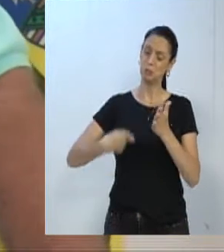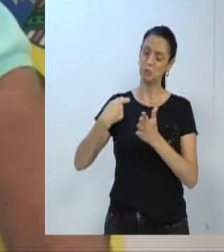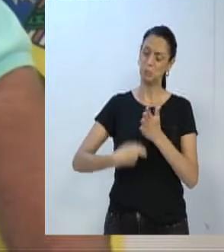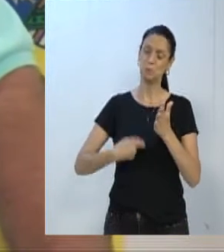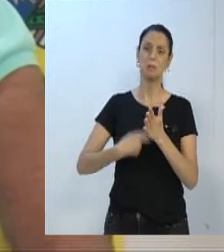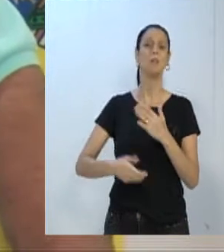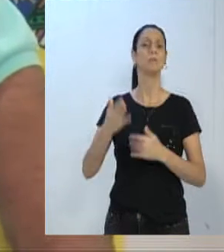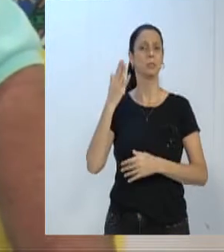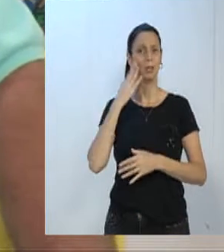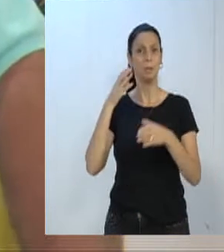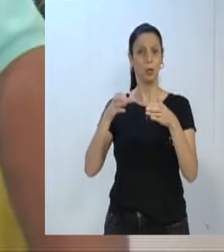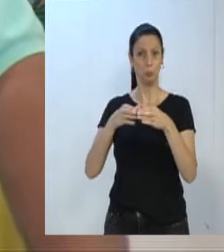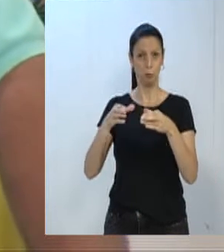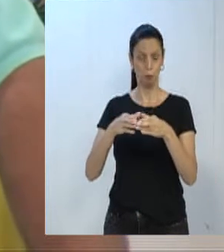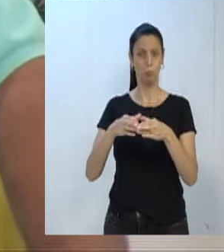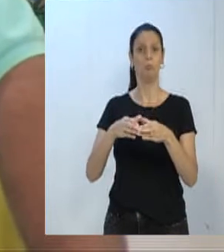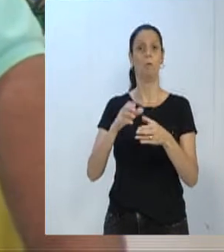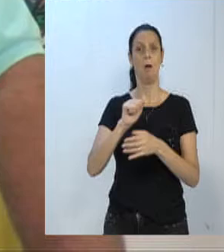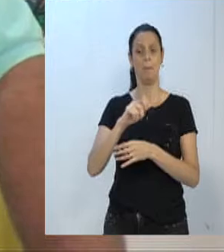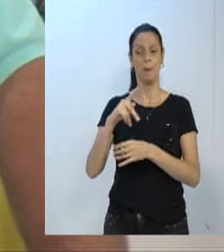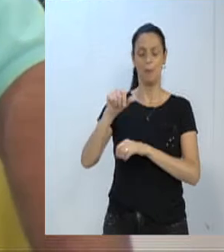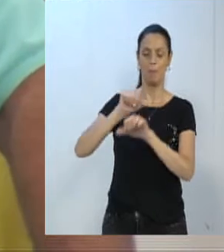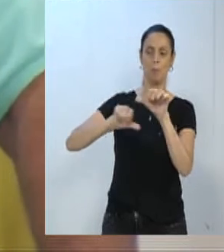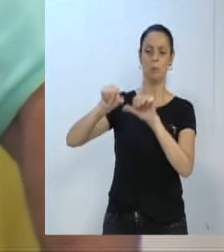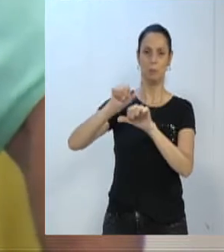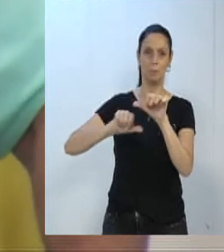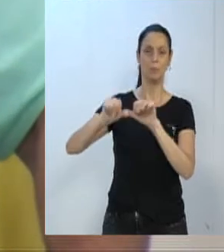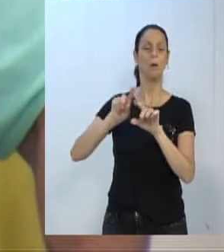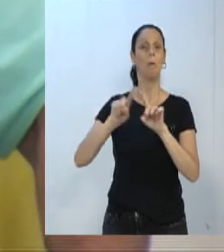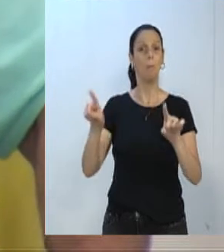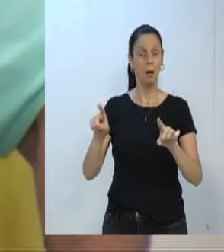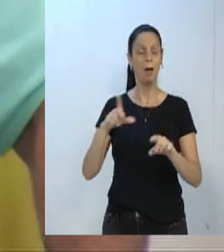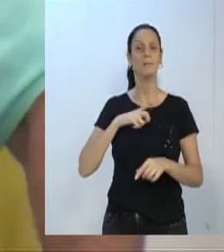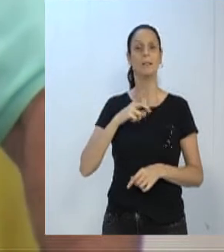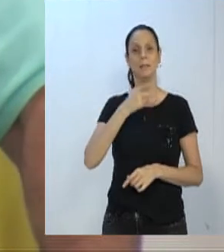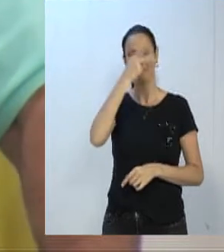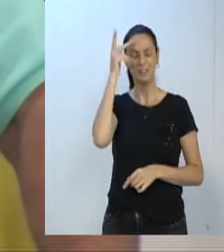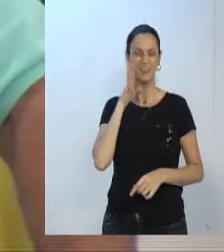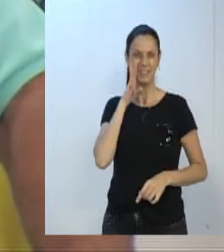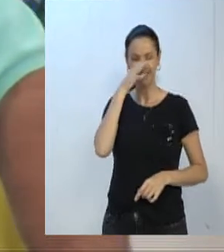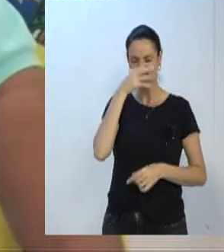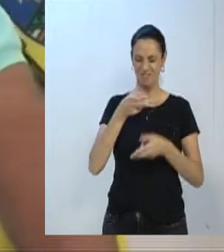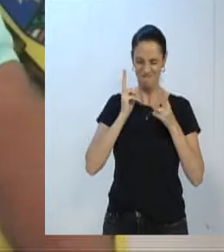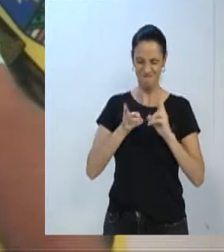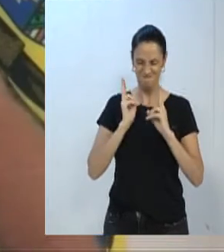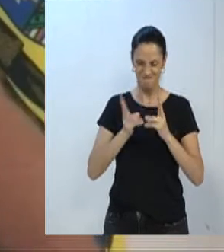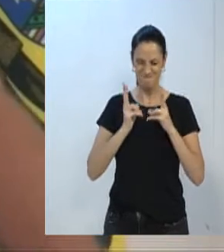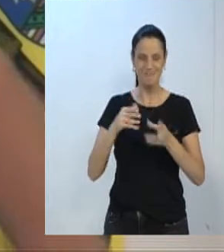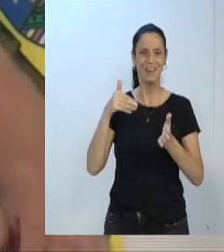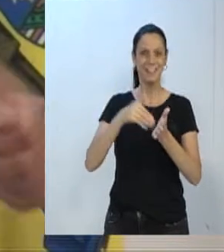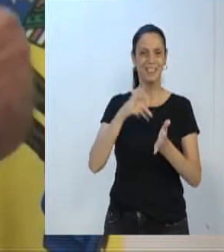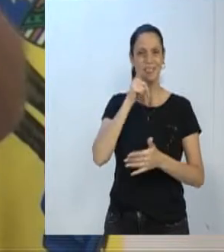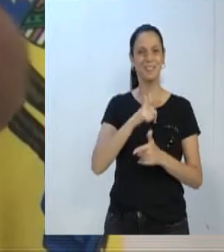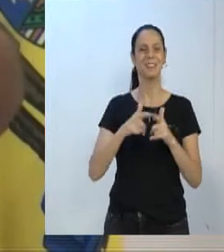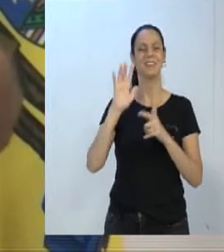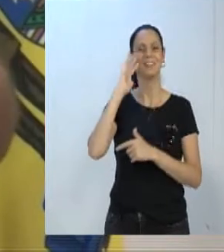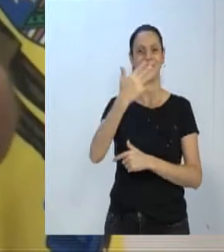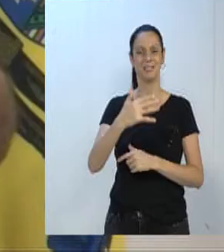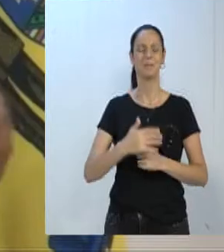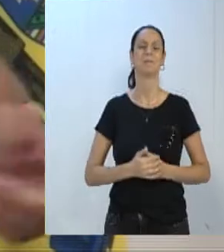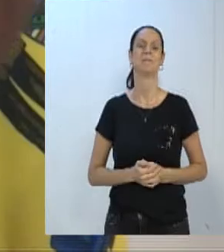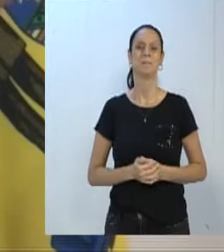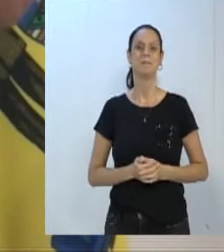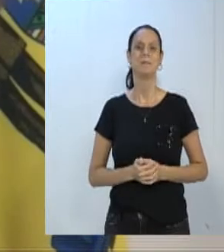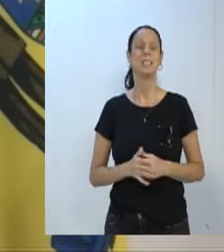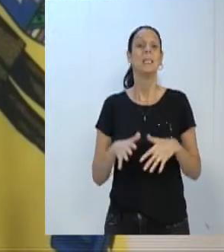app muitas vezes fico os os teimosos né fico mais tempo fico mais tempo os teimosos mas acaba acontecendo